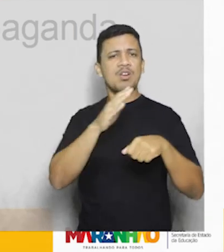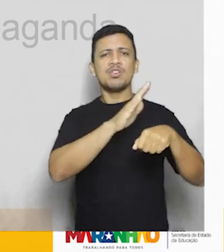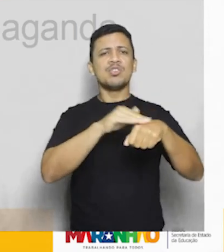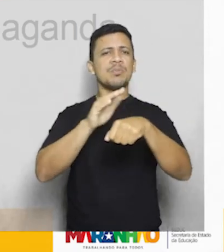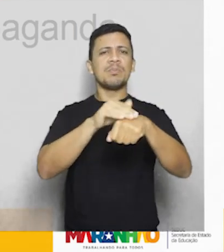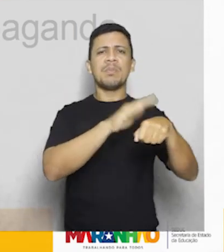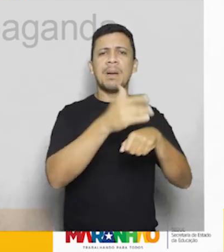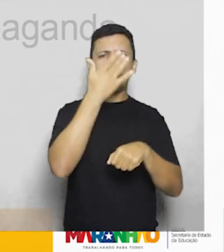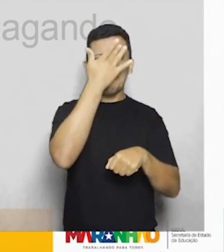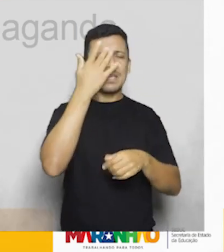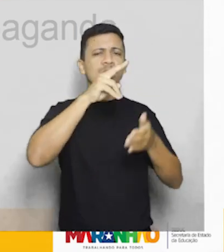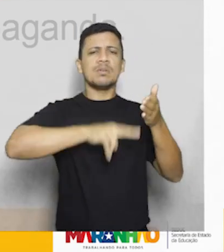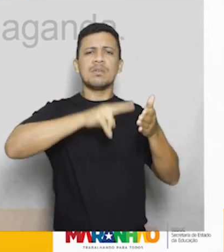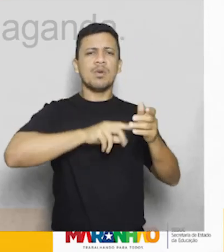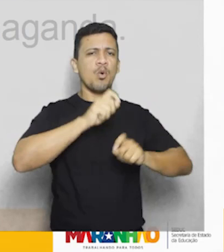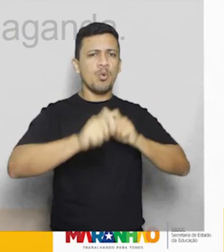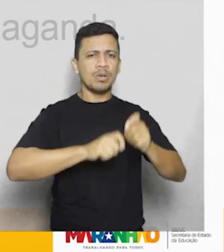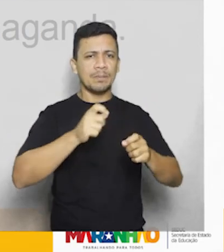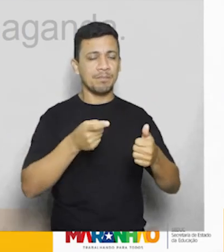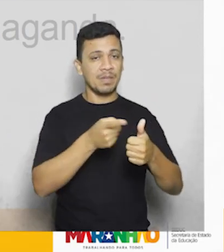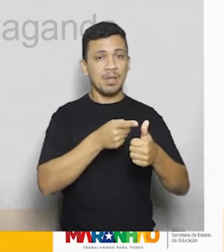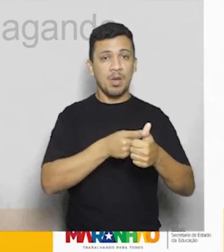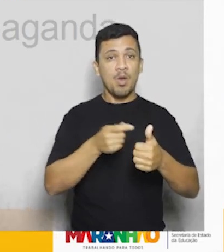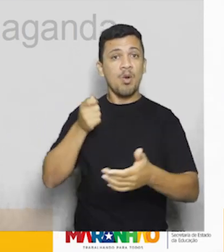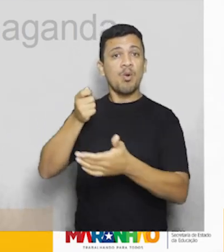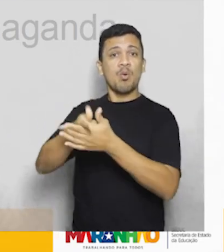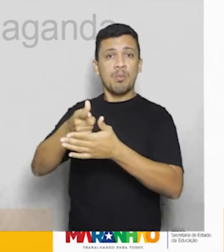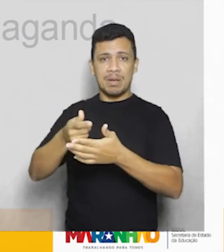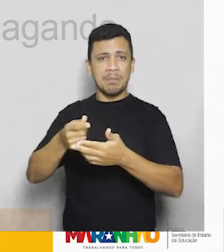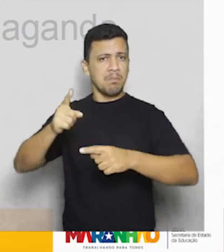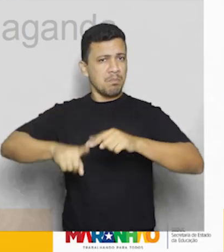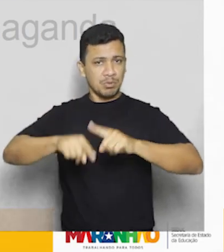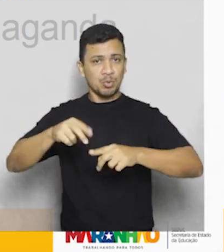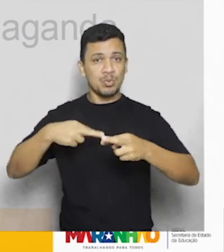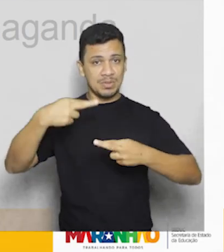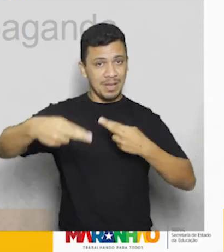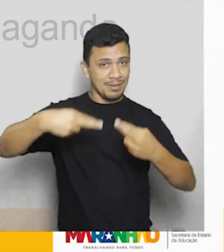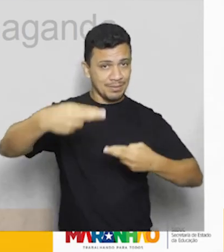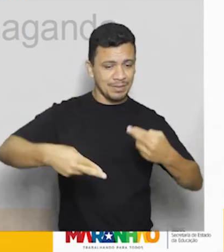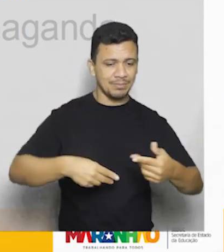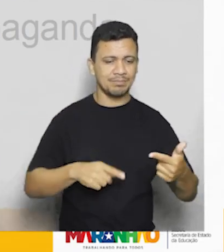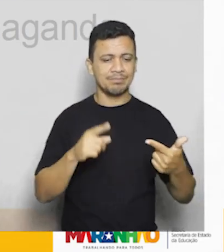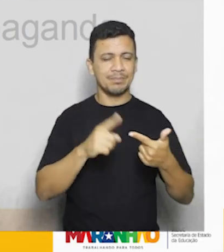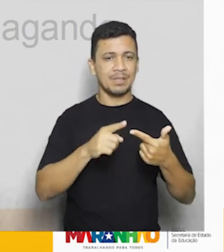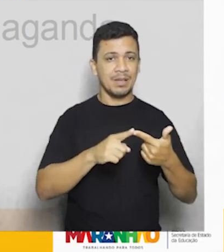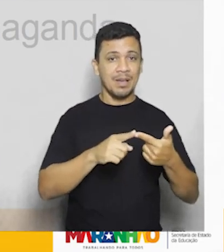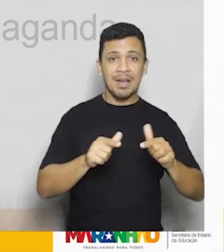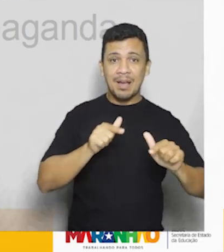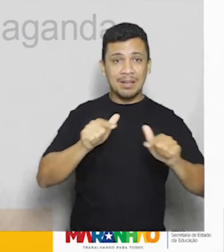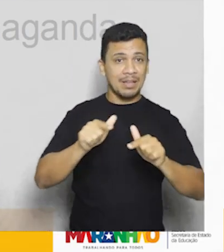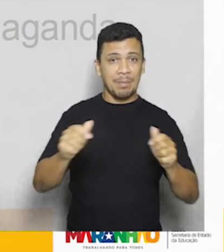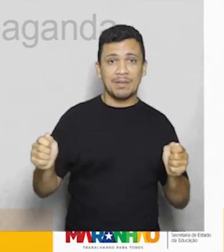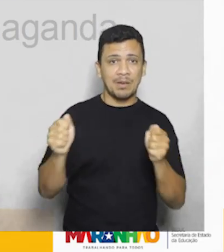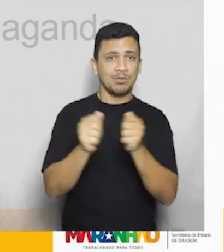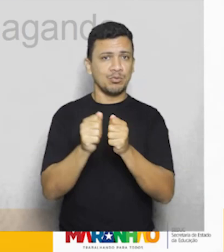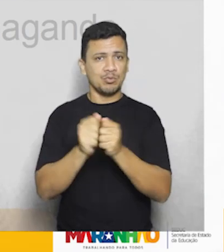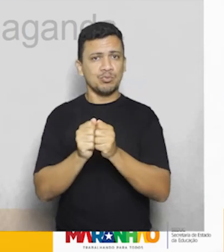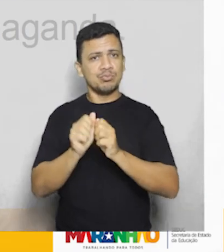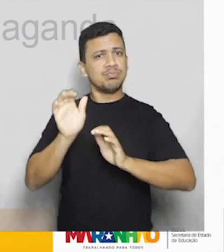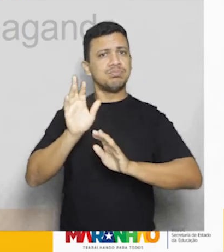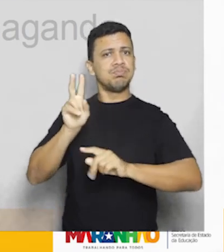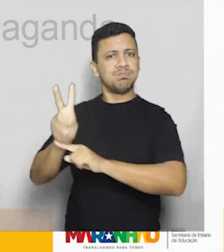consumir produtos reciclados no dia a dia, atuar em conjunto na preservação do planeta,